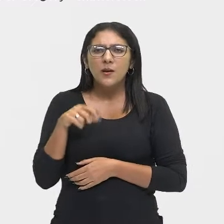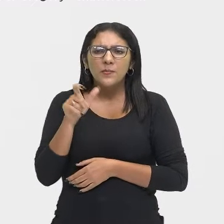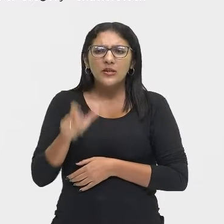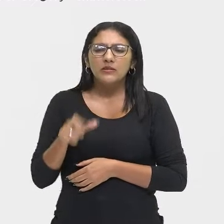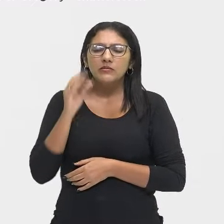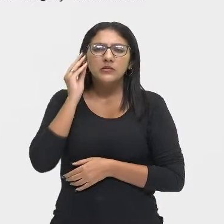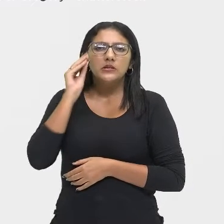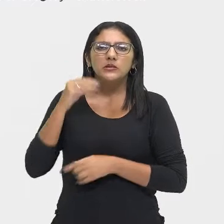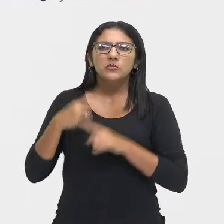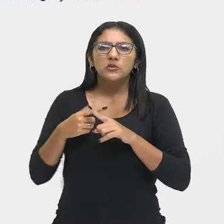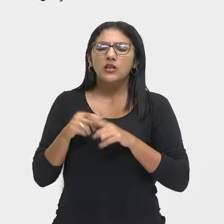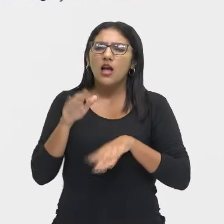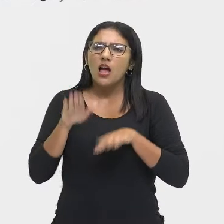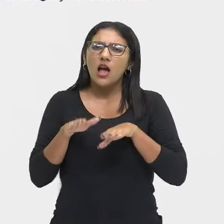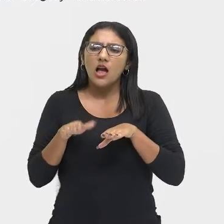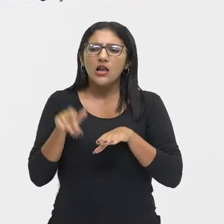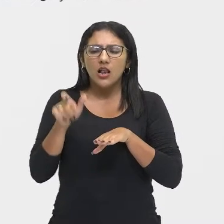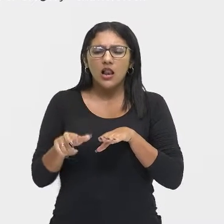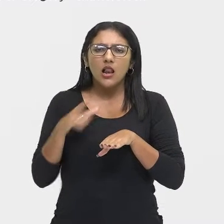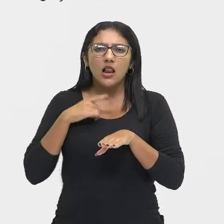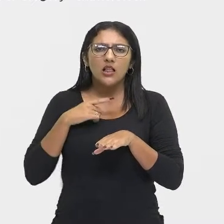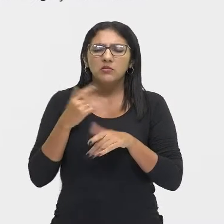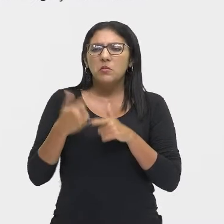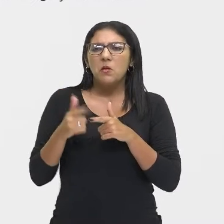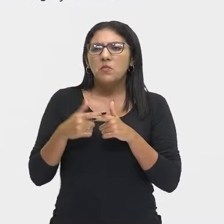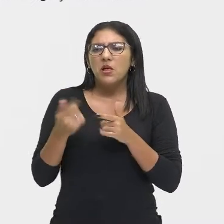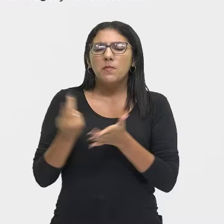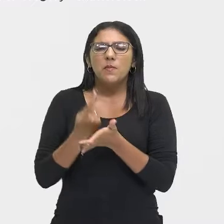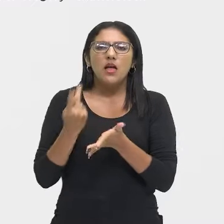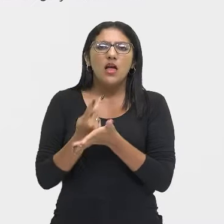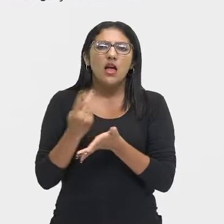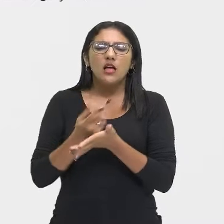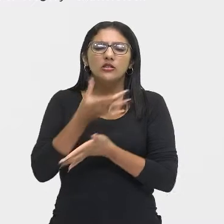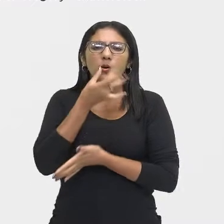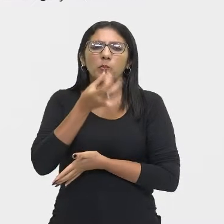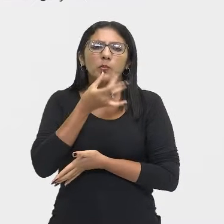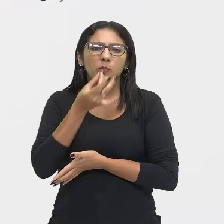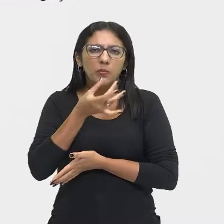coisa algum erro que ele cometeu que foi